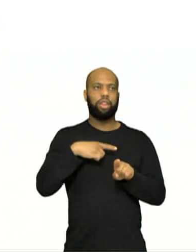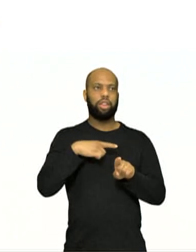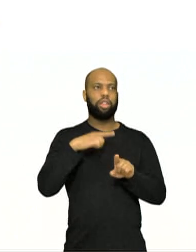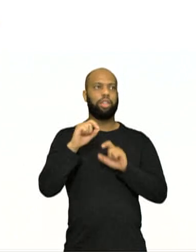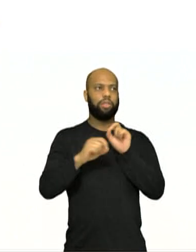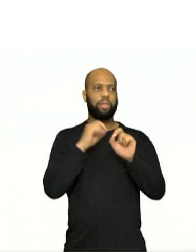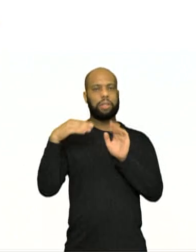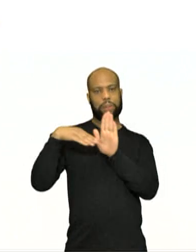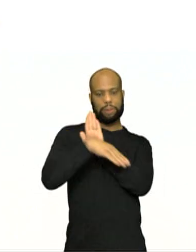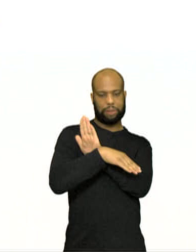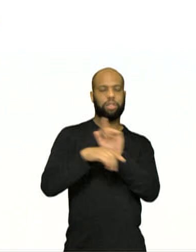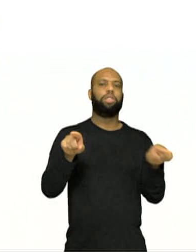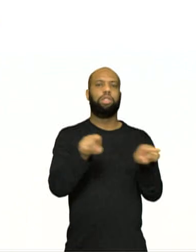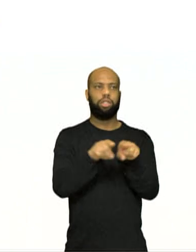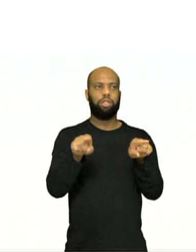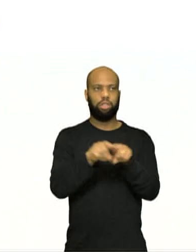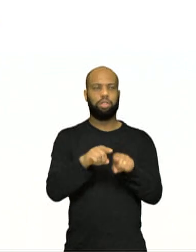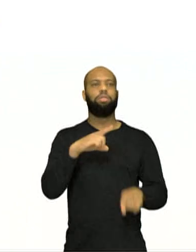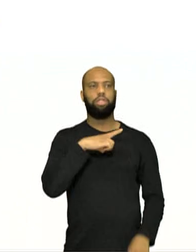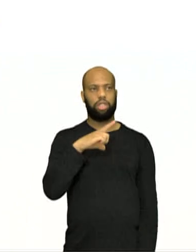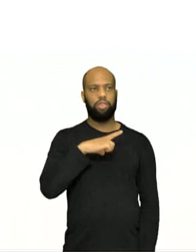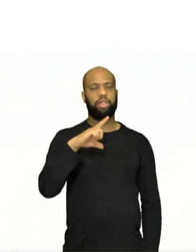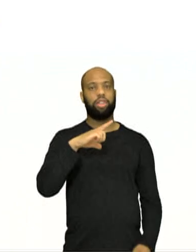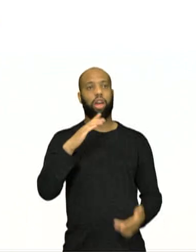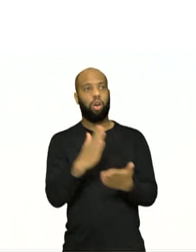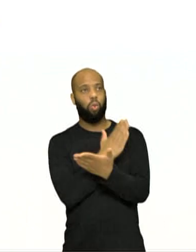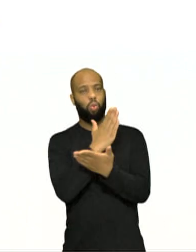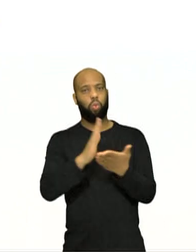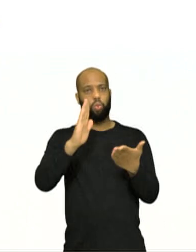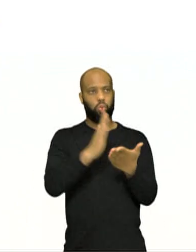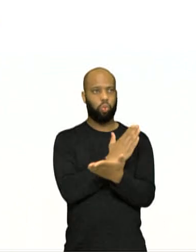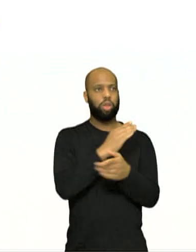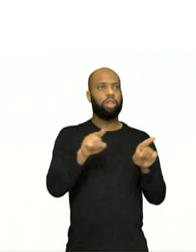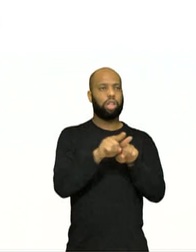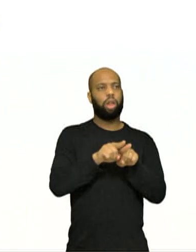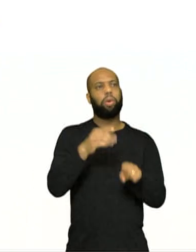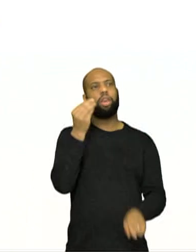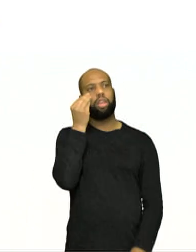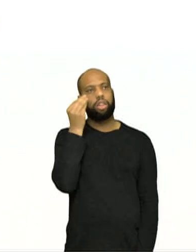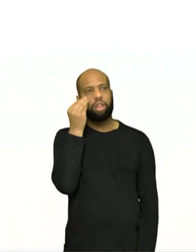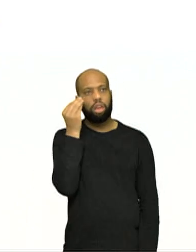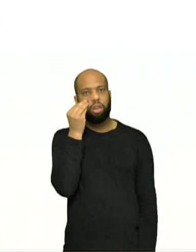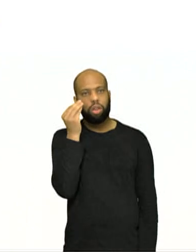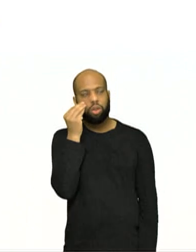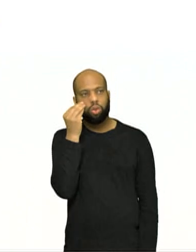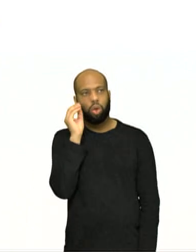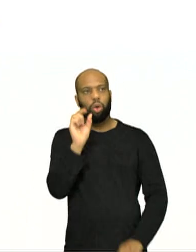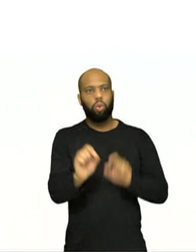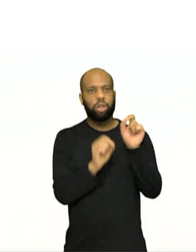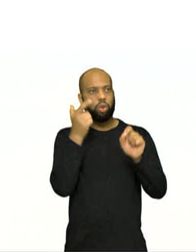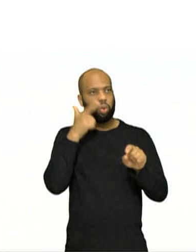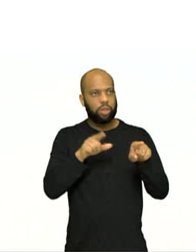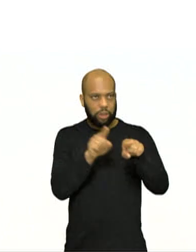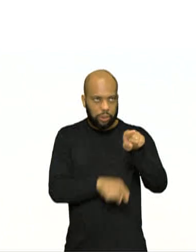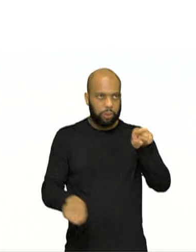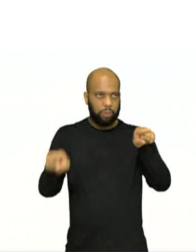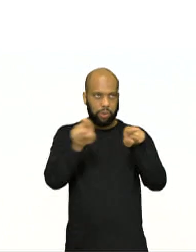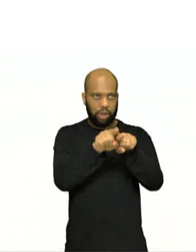em baixa, né, tendo algumas tentativas de se recuperar.